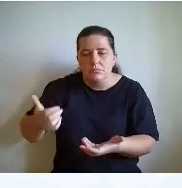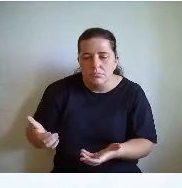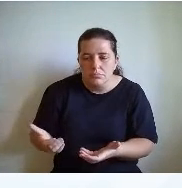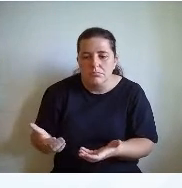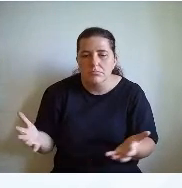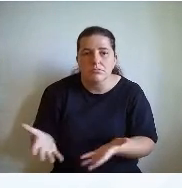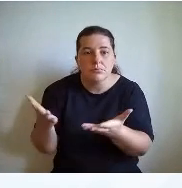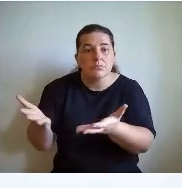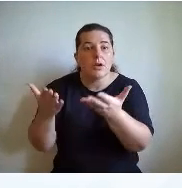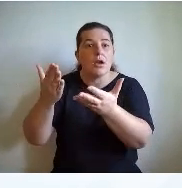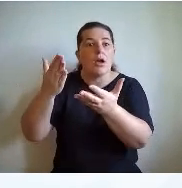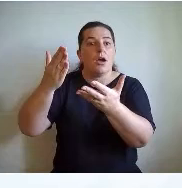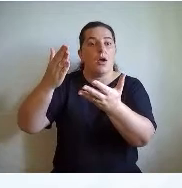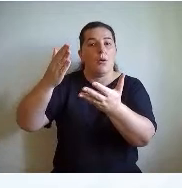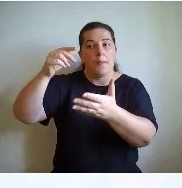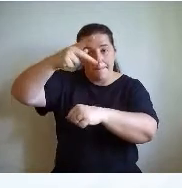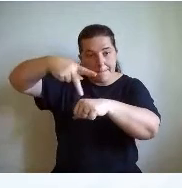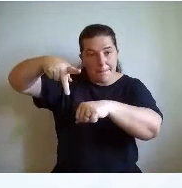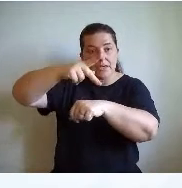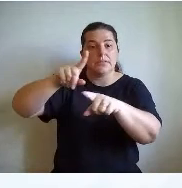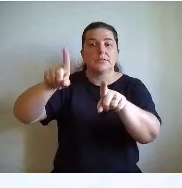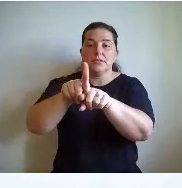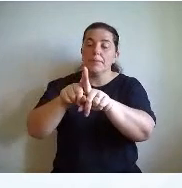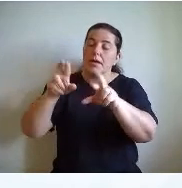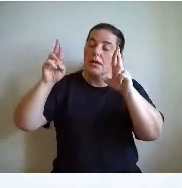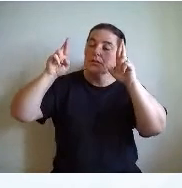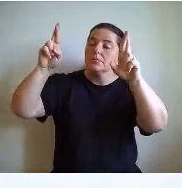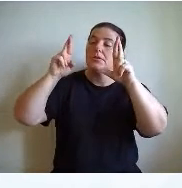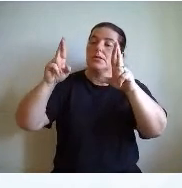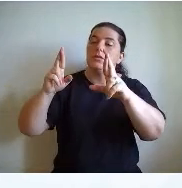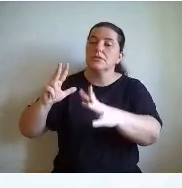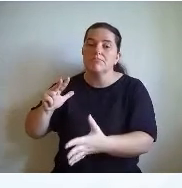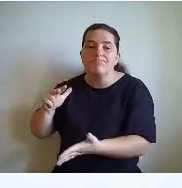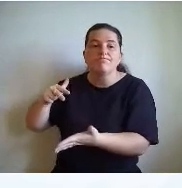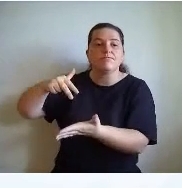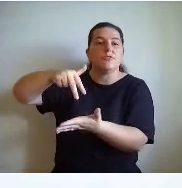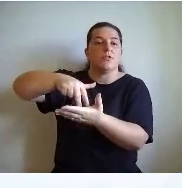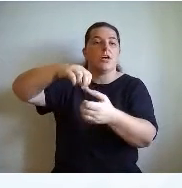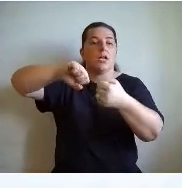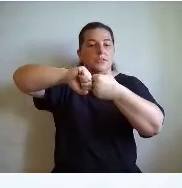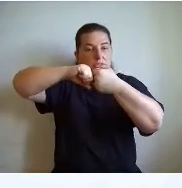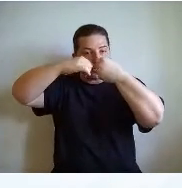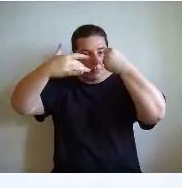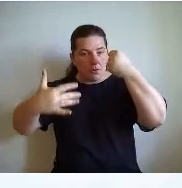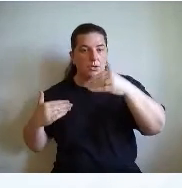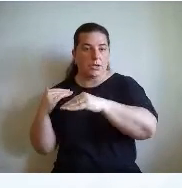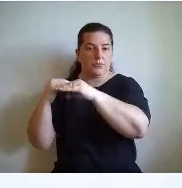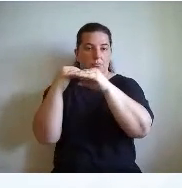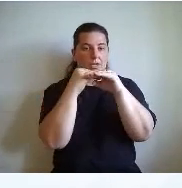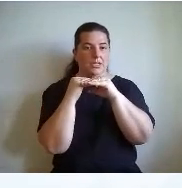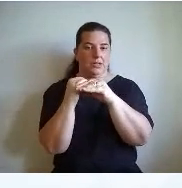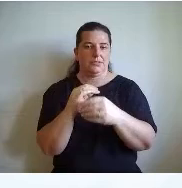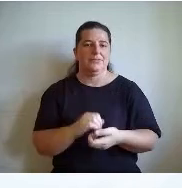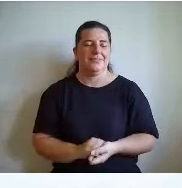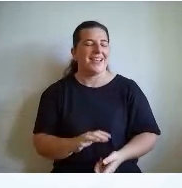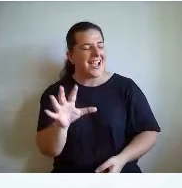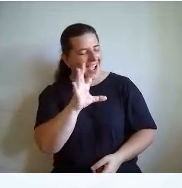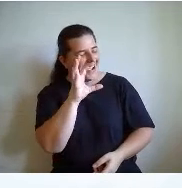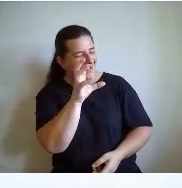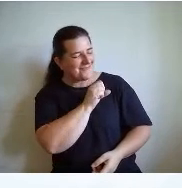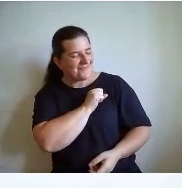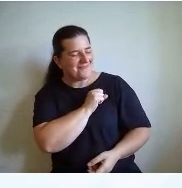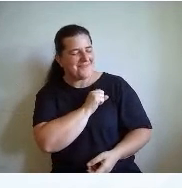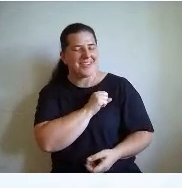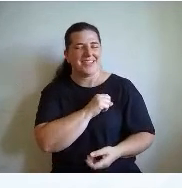da esperança e do fortalecimento da igualdade e da democracia. É isso. Amém, que assim